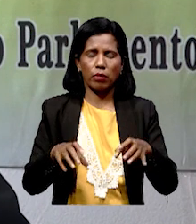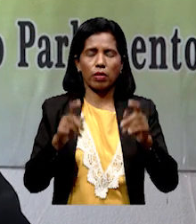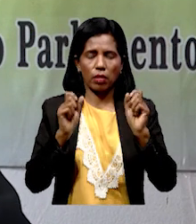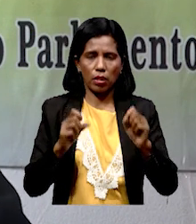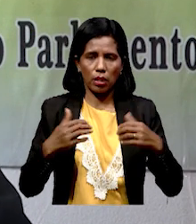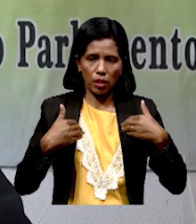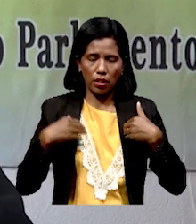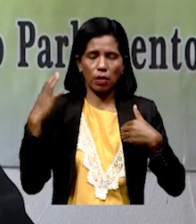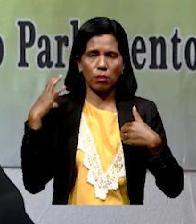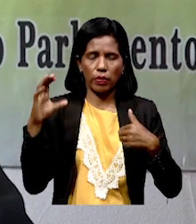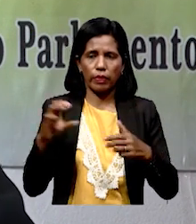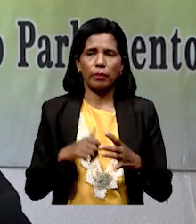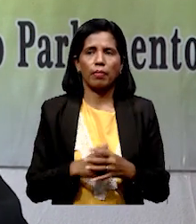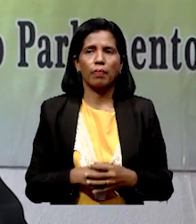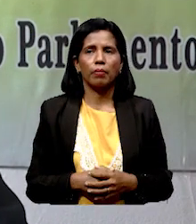competência.